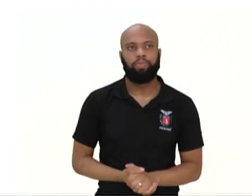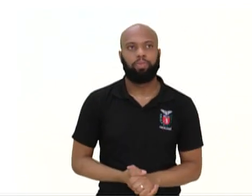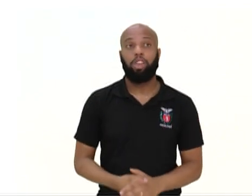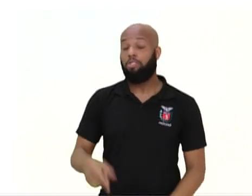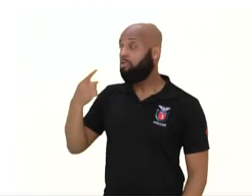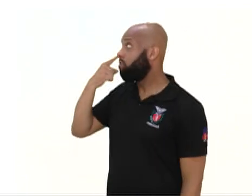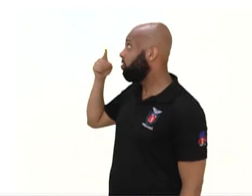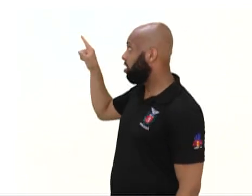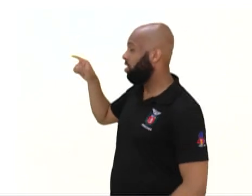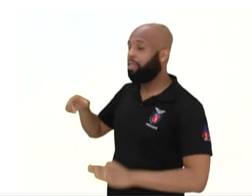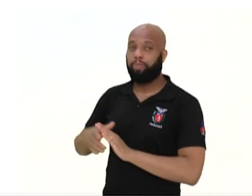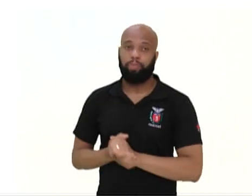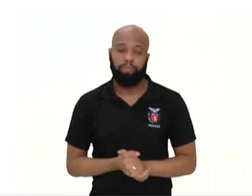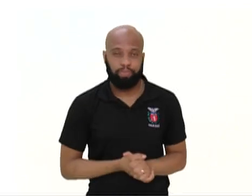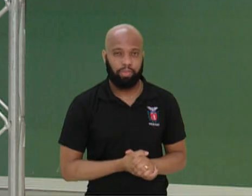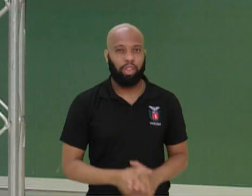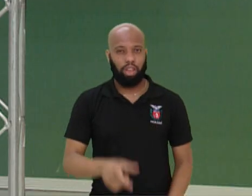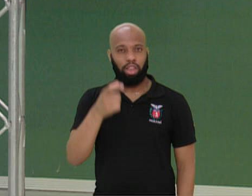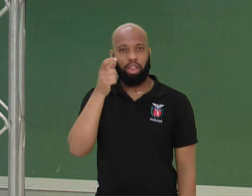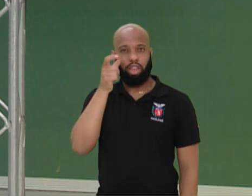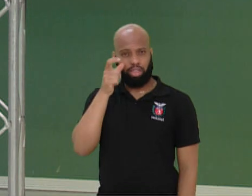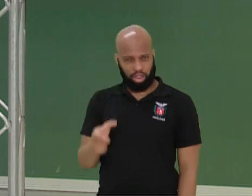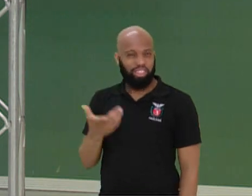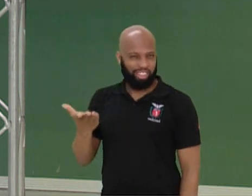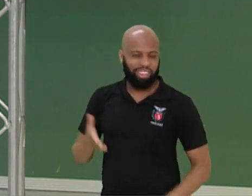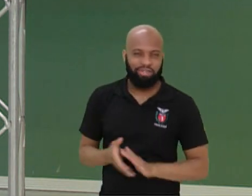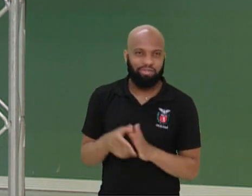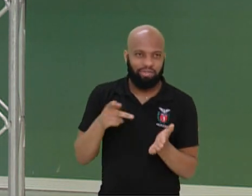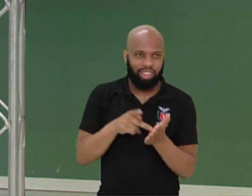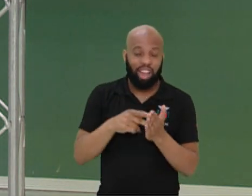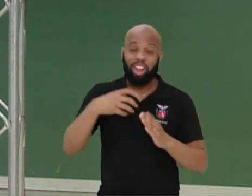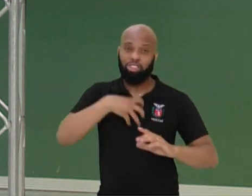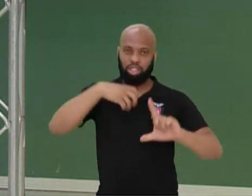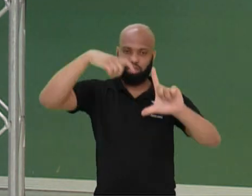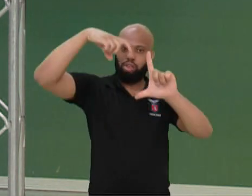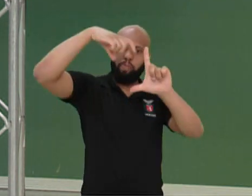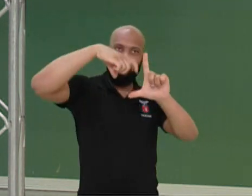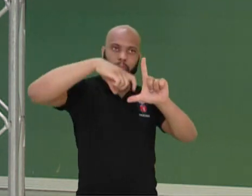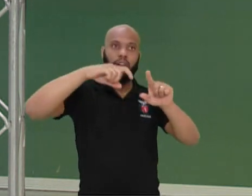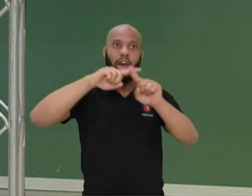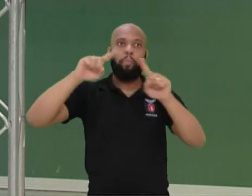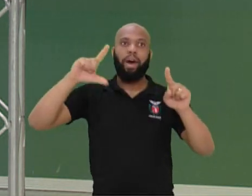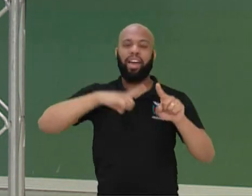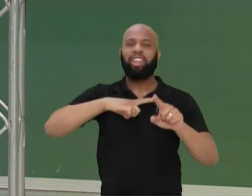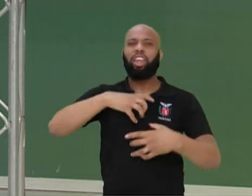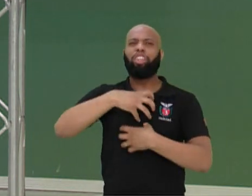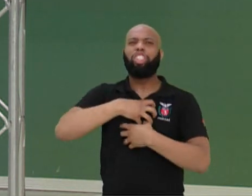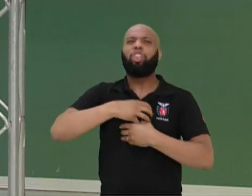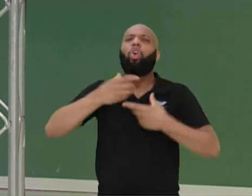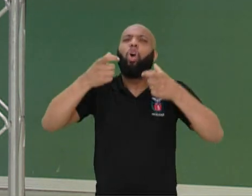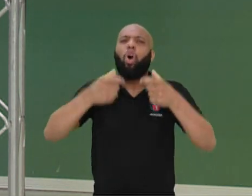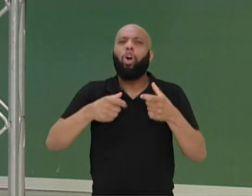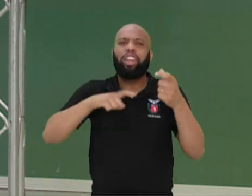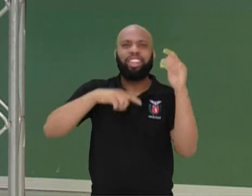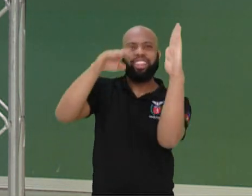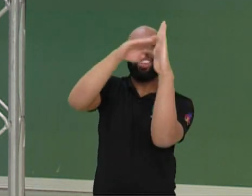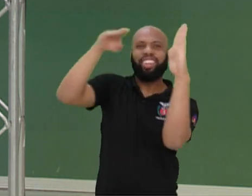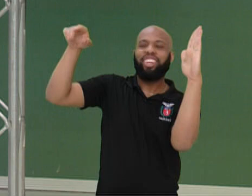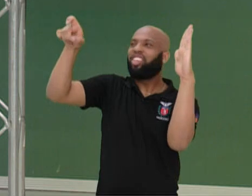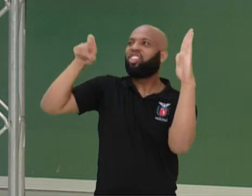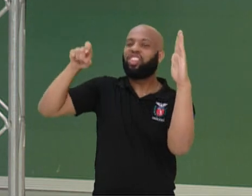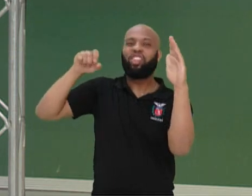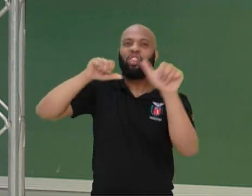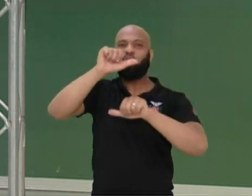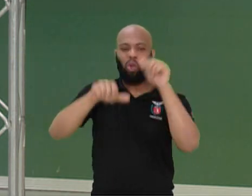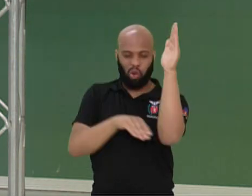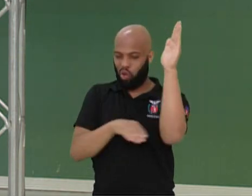E aqui, olha só que interessante esse gráfico. A concavidade está voltada para baixo, o eixo x está aqui em cima, veja, e